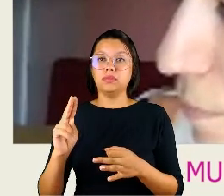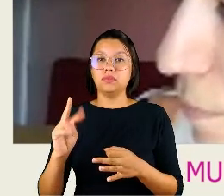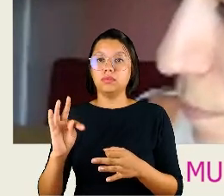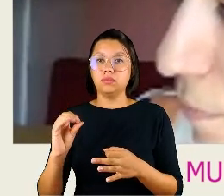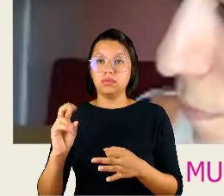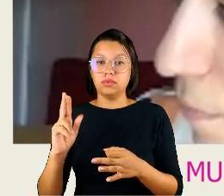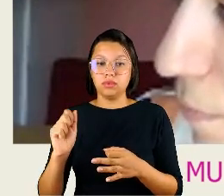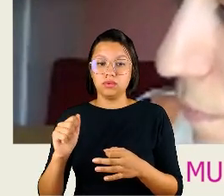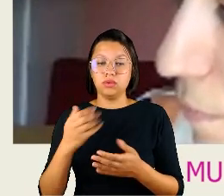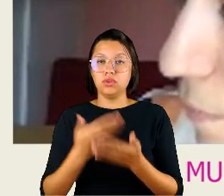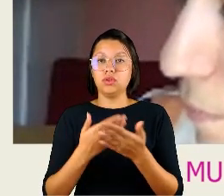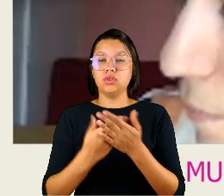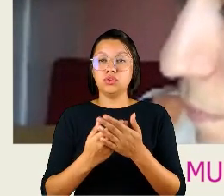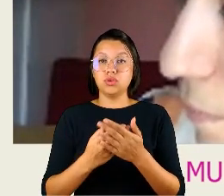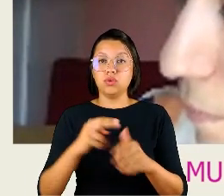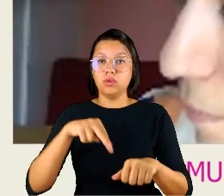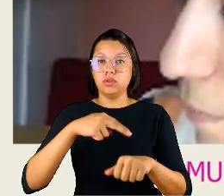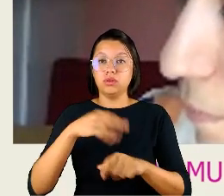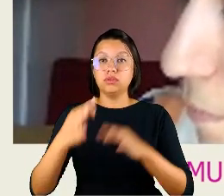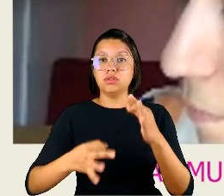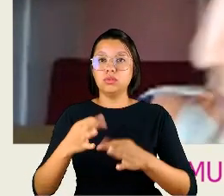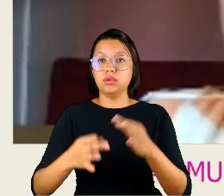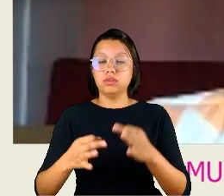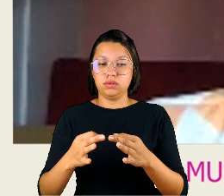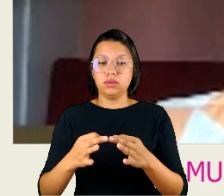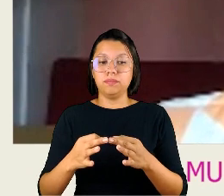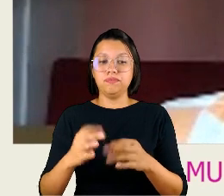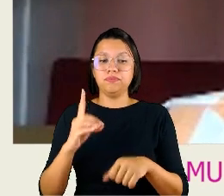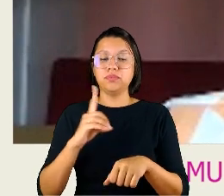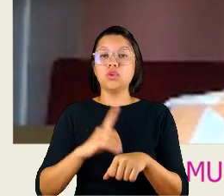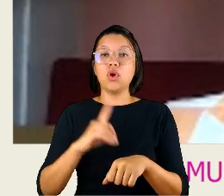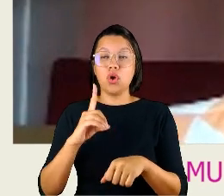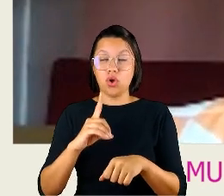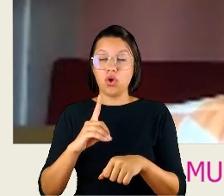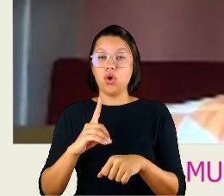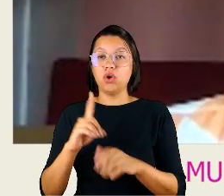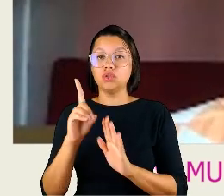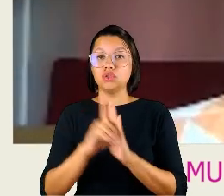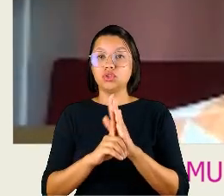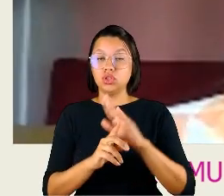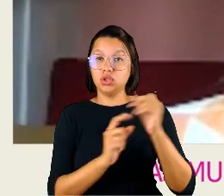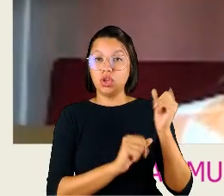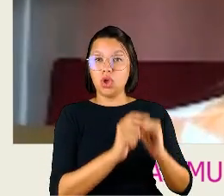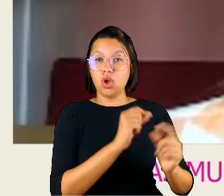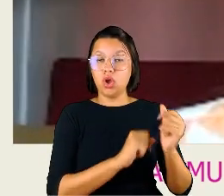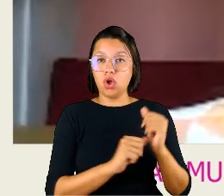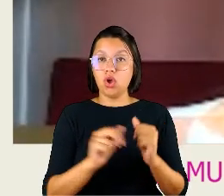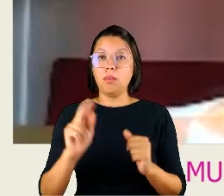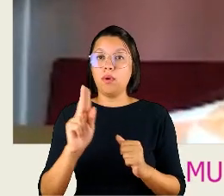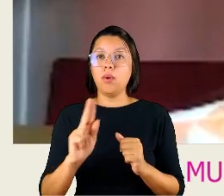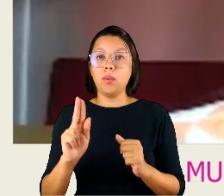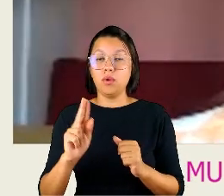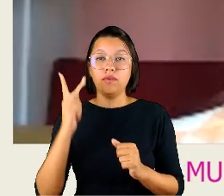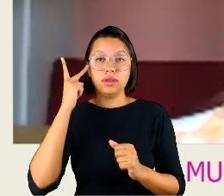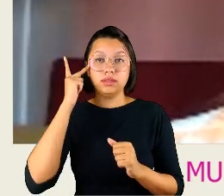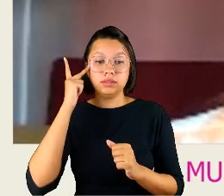Escola Nacional de Formação de Magistrados, ENFAM, doutoranda em Direito Econômico pela Universidade de São